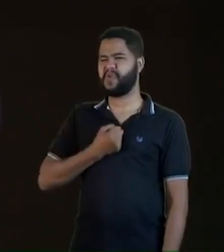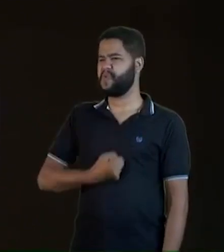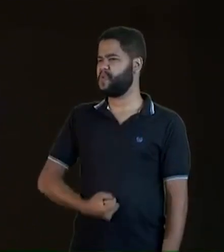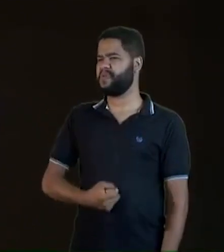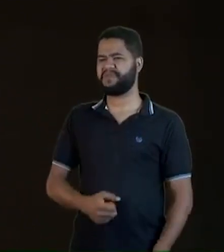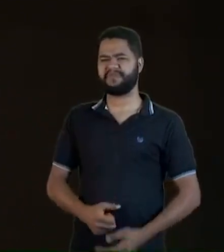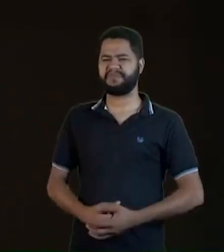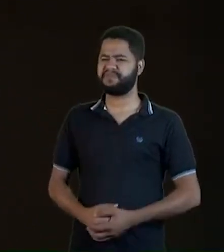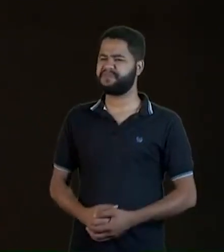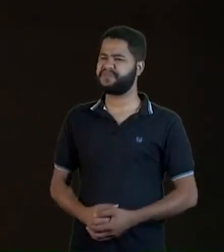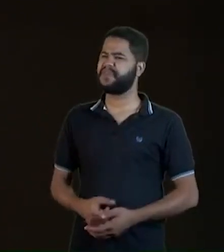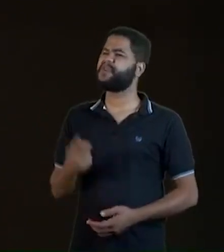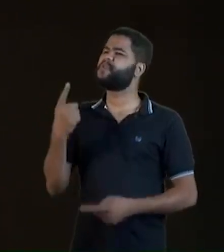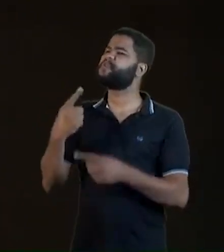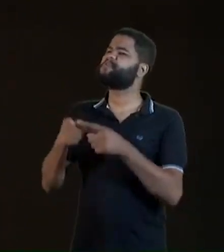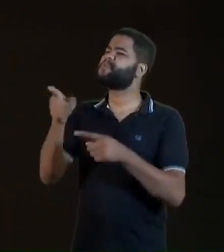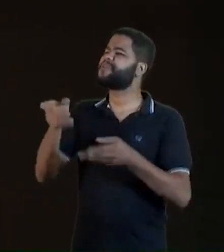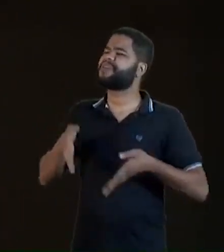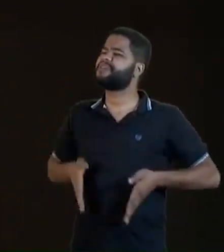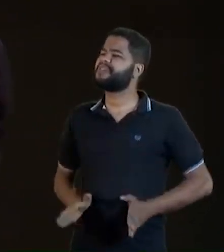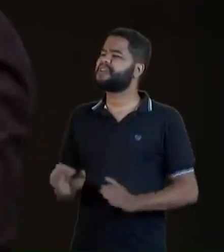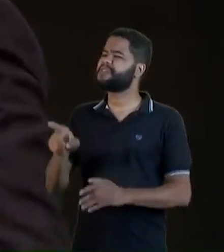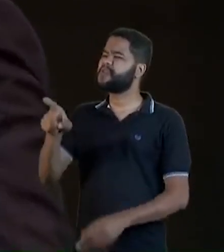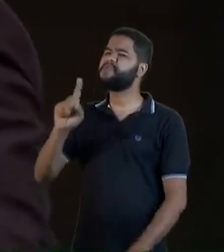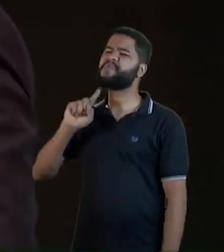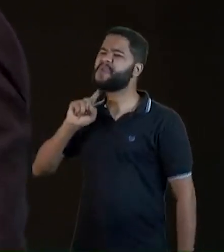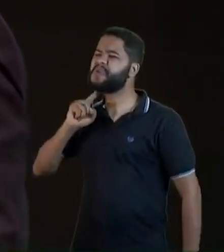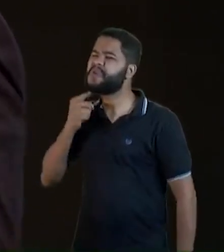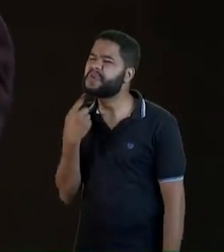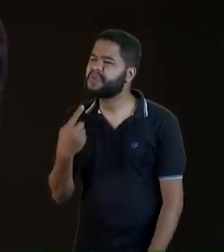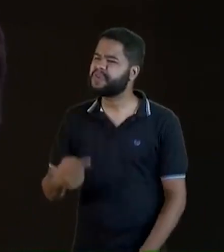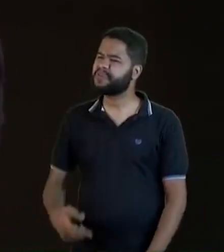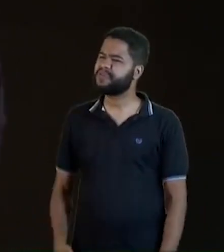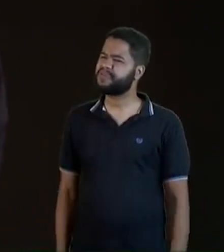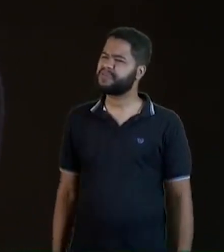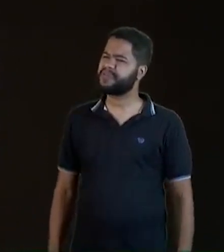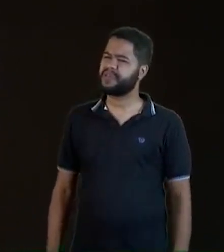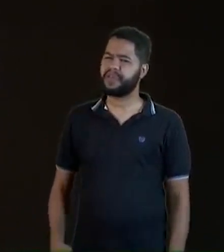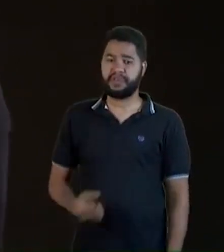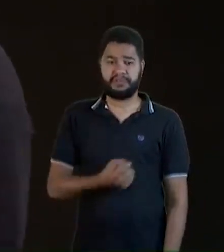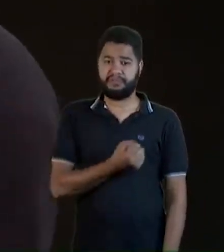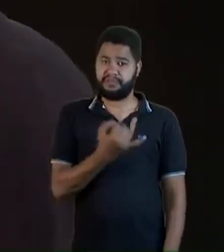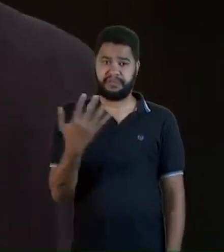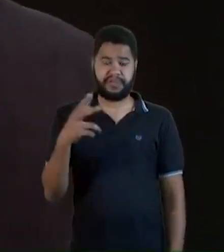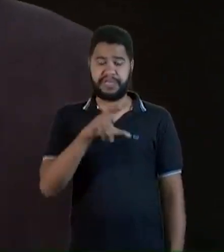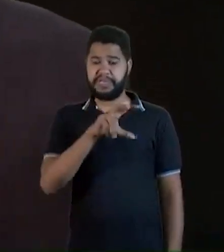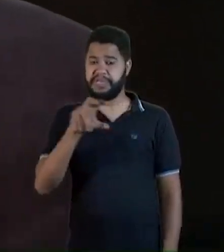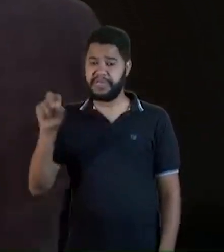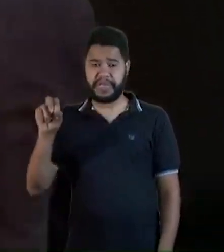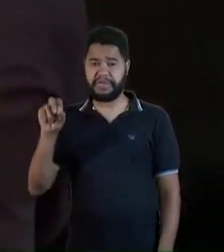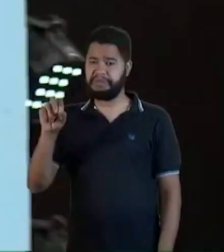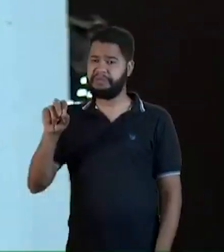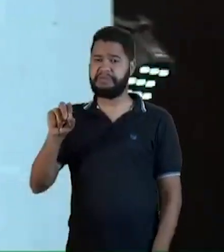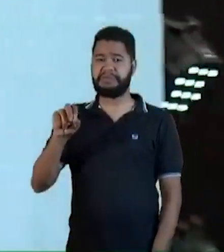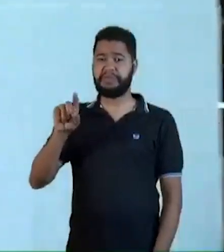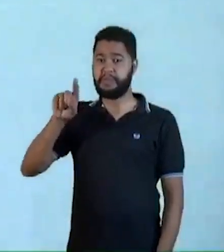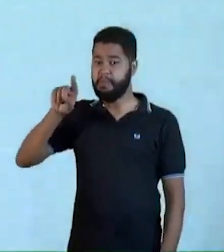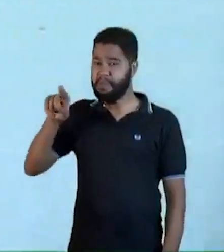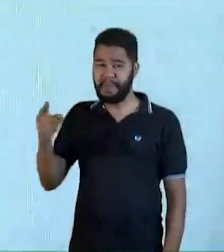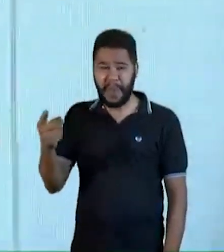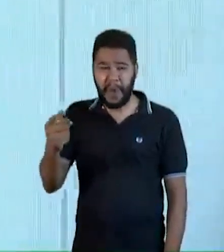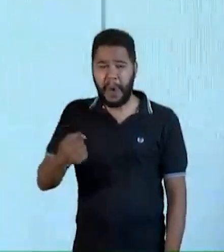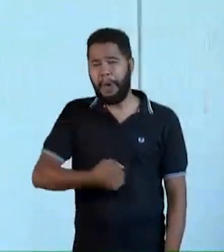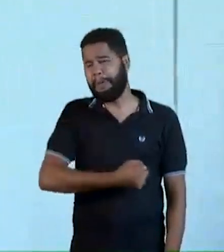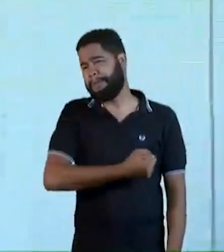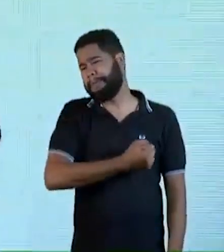cocó que que você nasceu seu lixo não falei isso 500 vezes não falei isso mil vezes falei